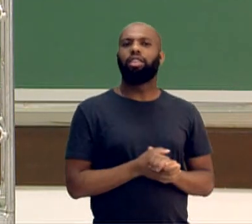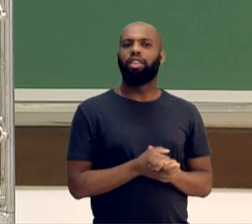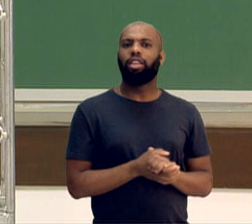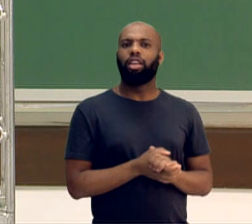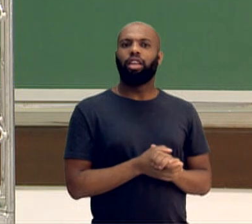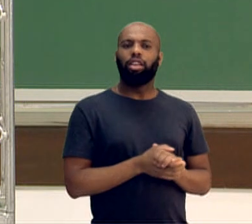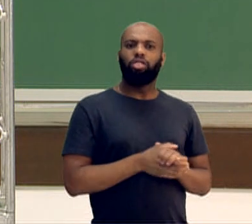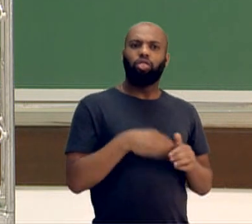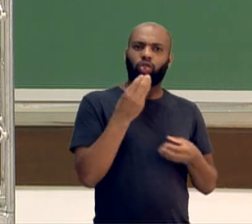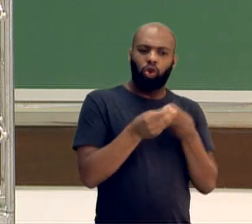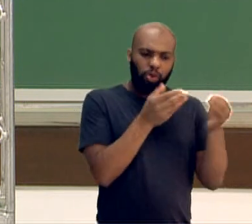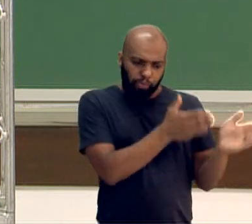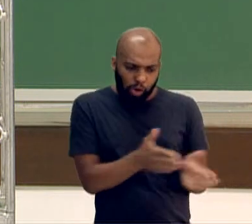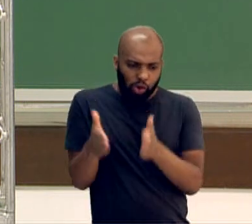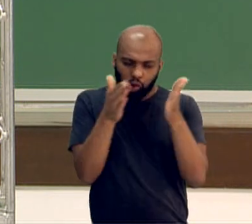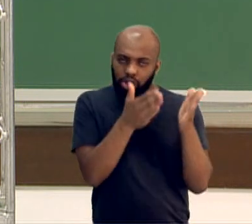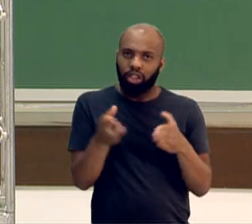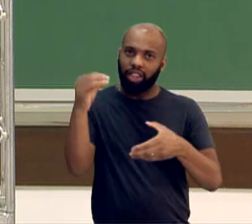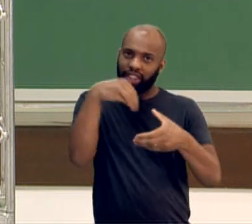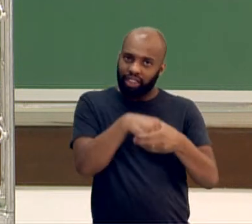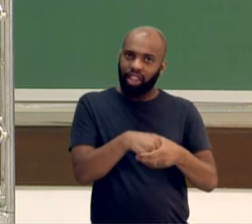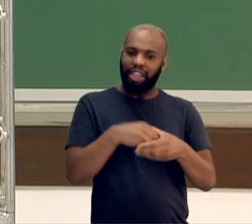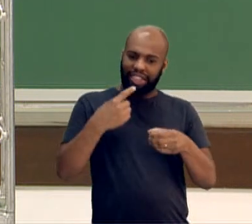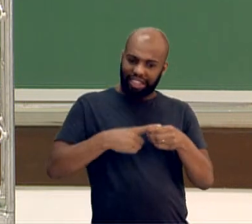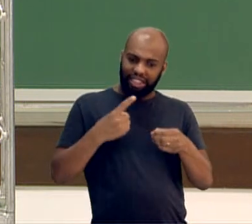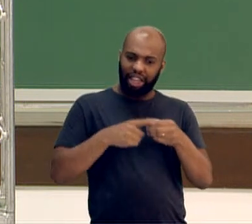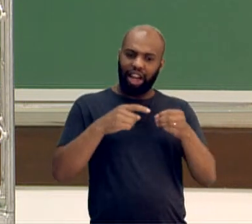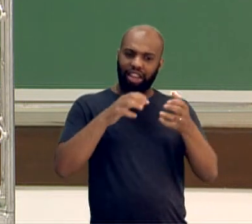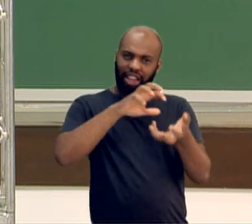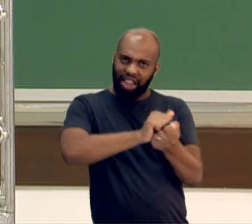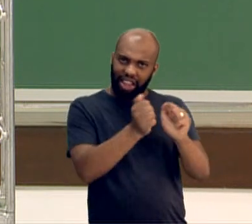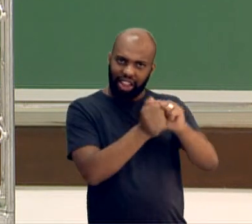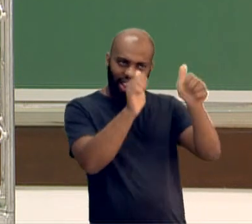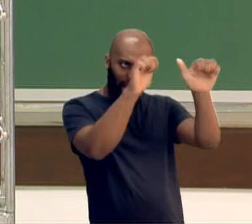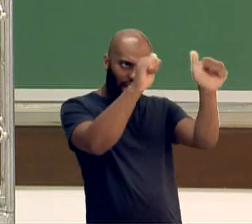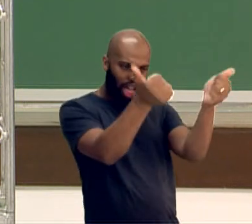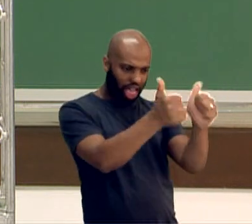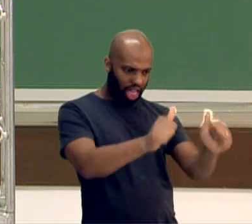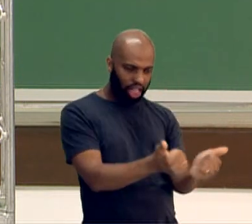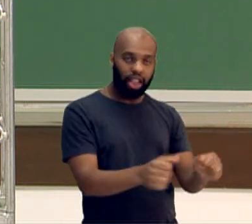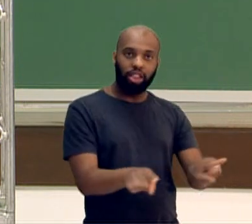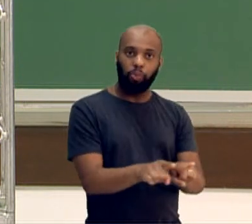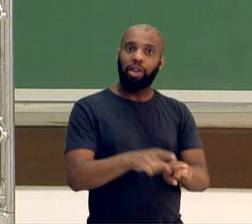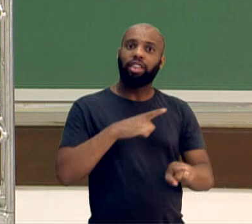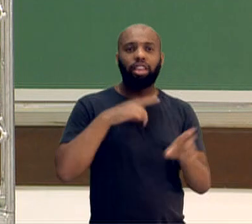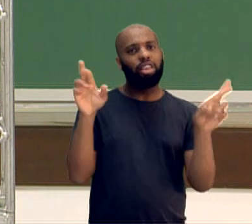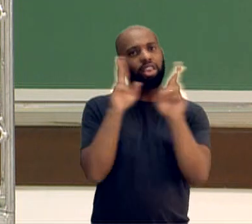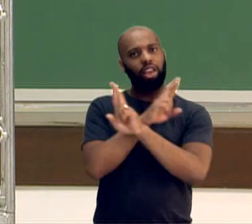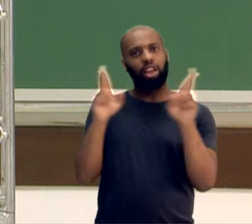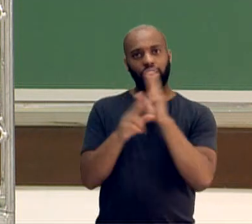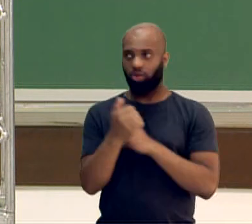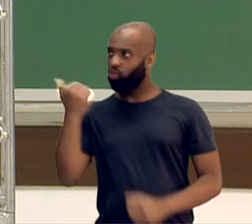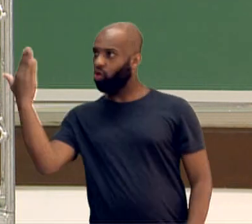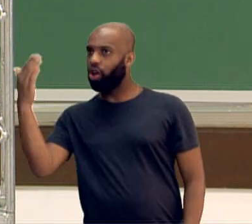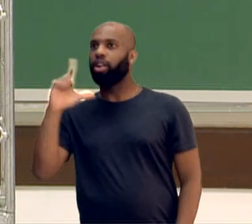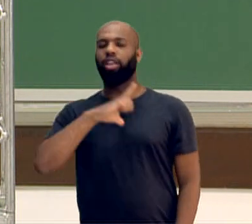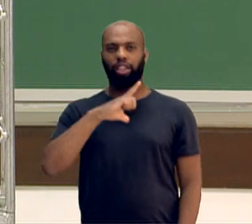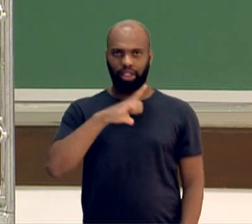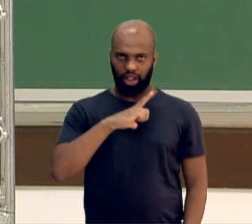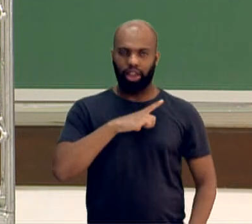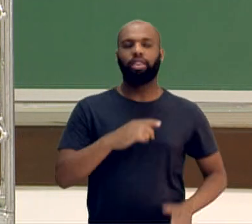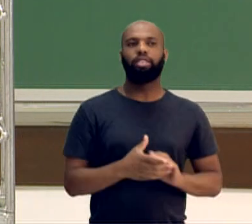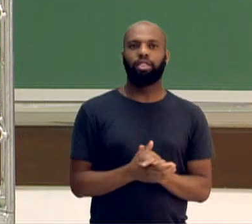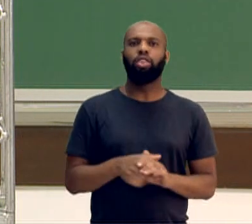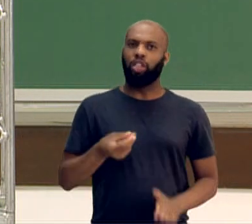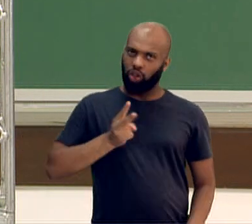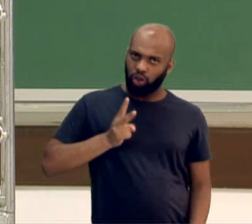de produção locais, artesanais. Né. Não, você tem relações de fora? Claro que sim. Claro que você tem as relações,